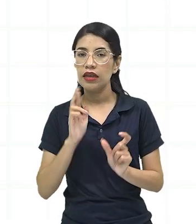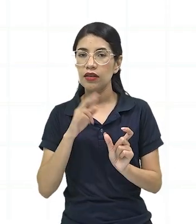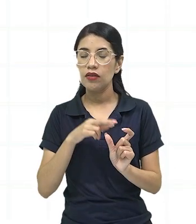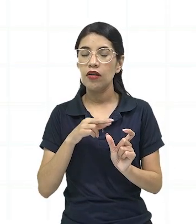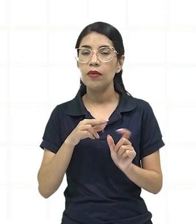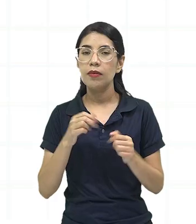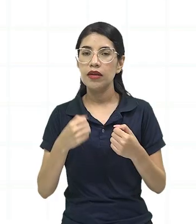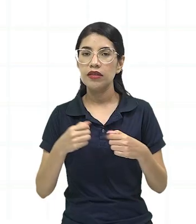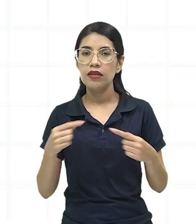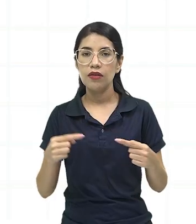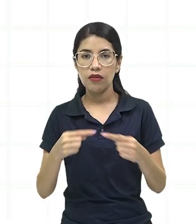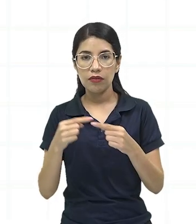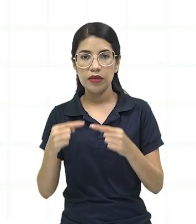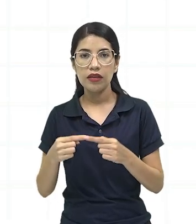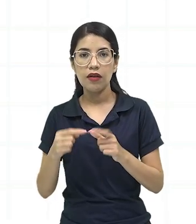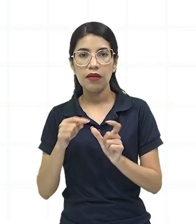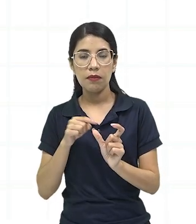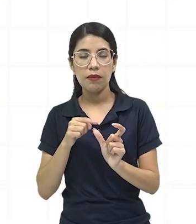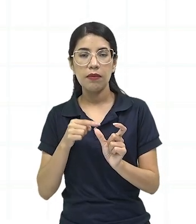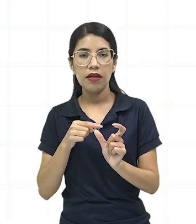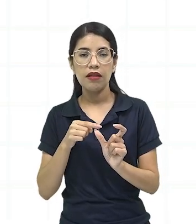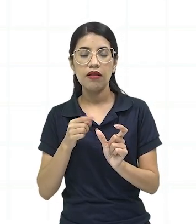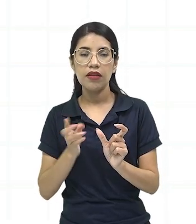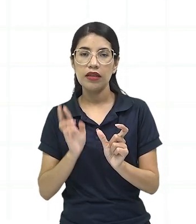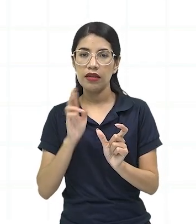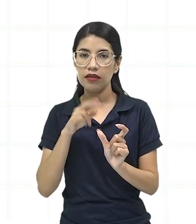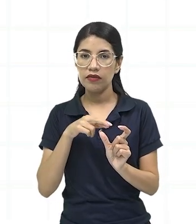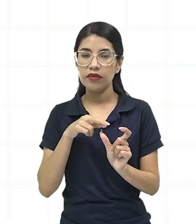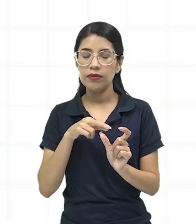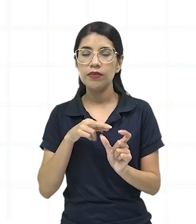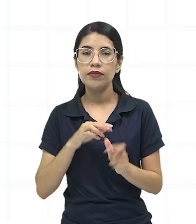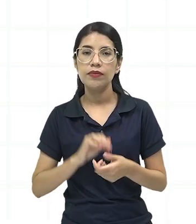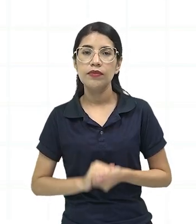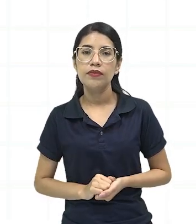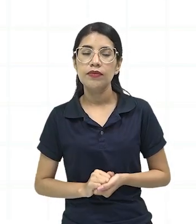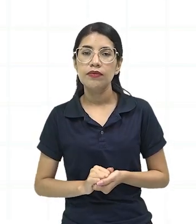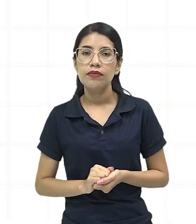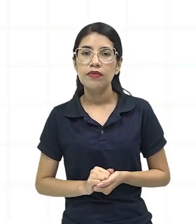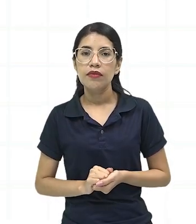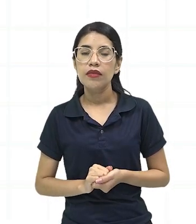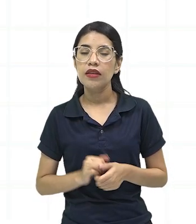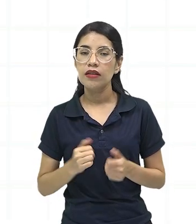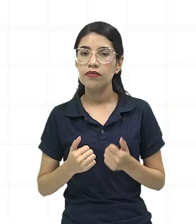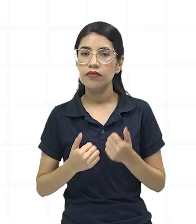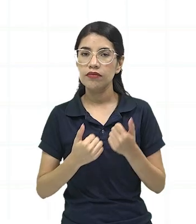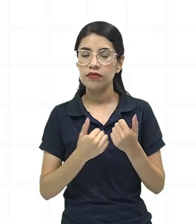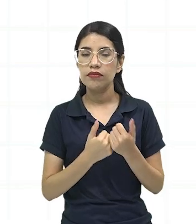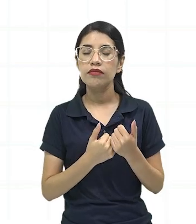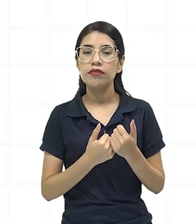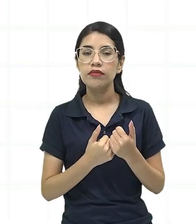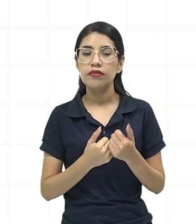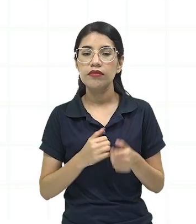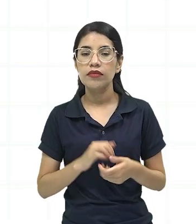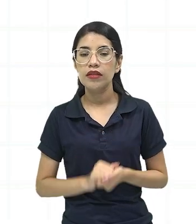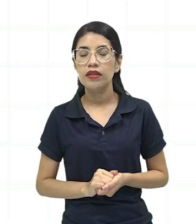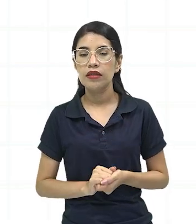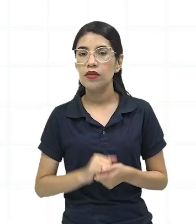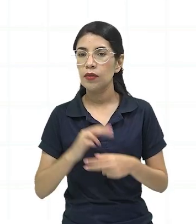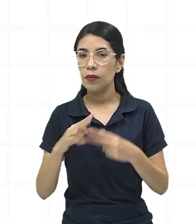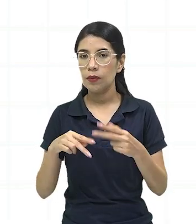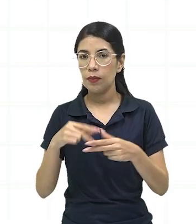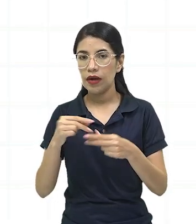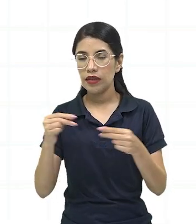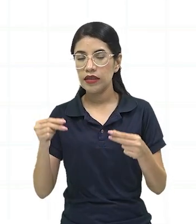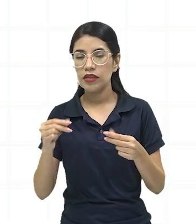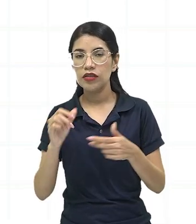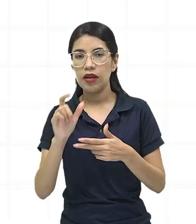que concordar com o termo que ele está retomando, com o termo que ele está se referindo, substituindo. No caso, os presentes está